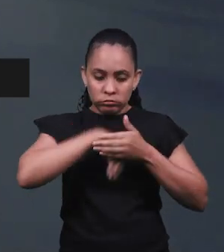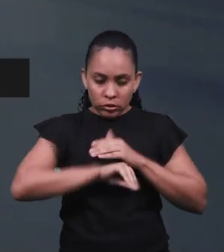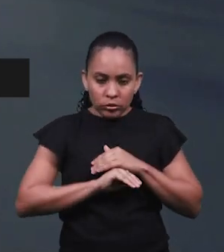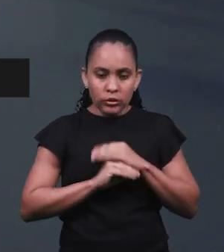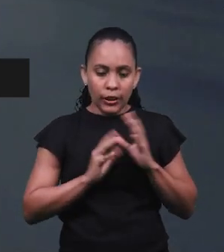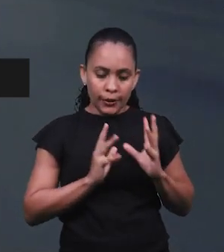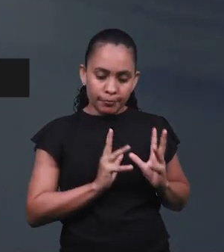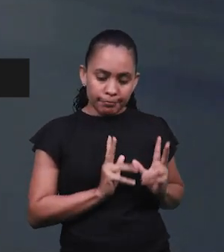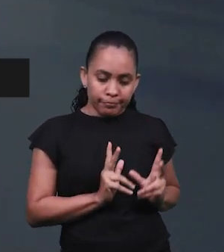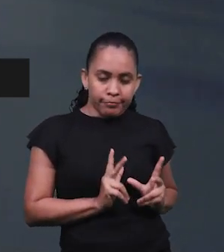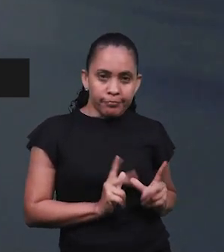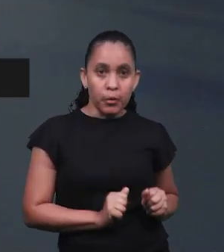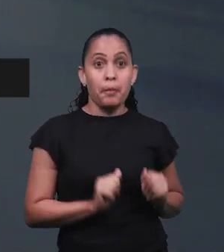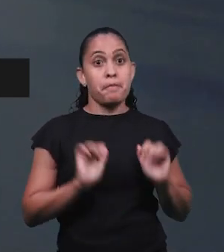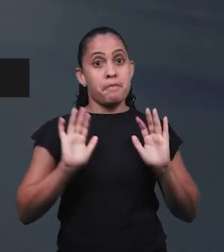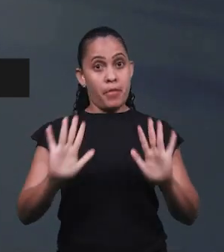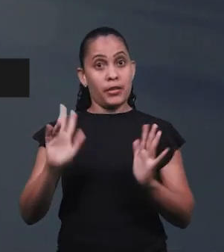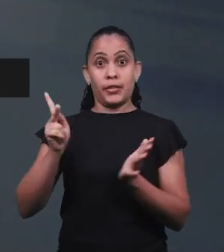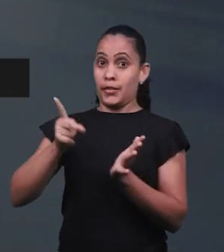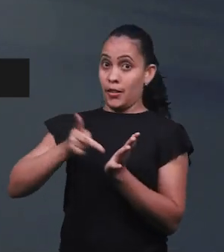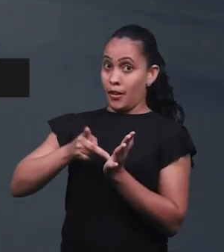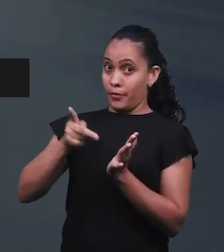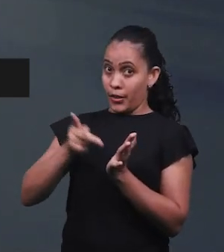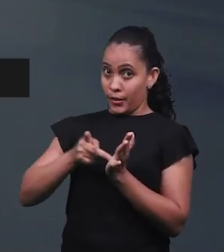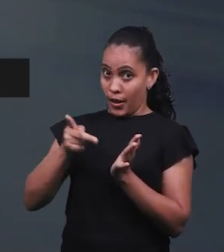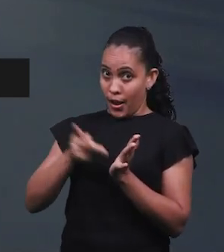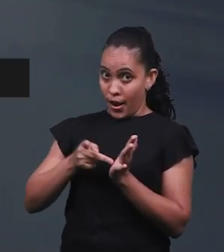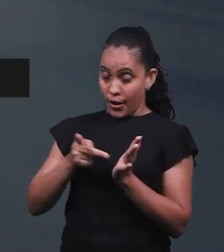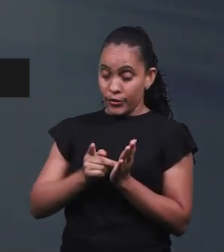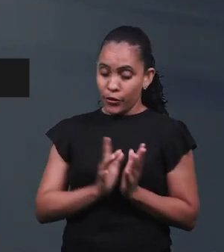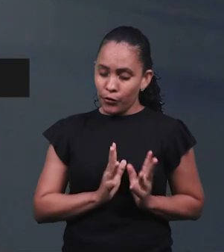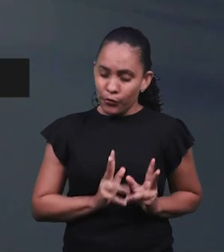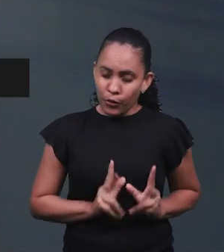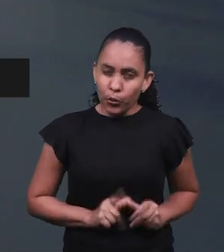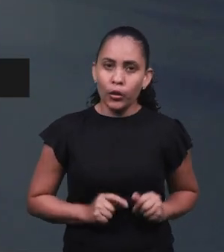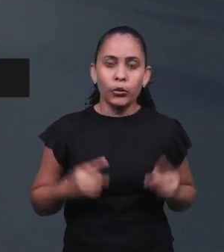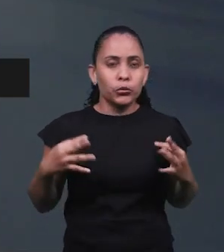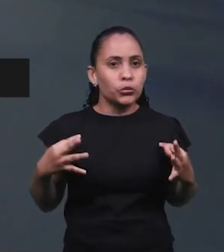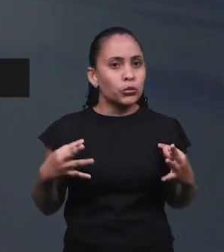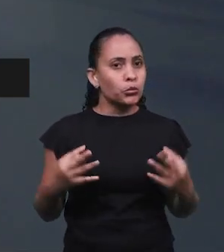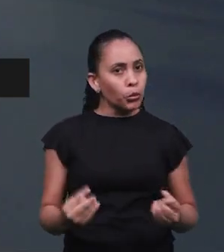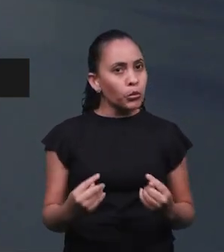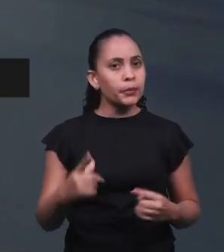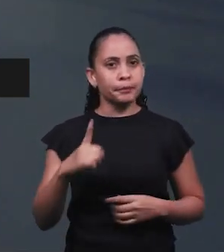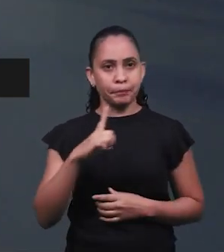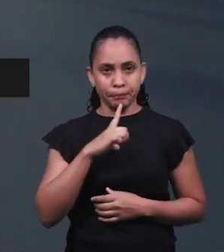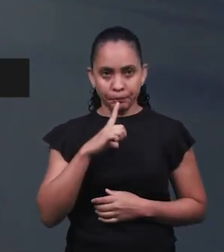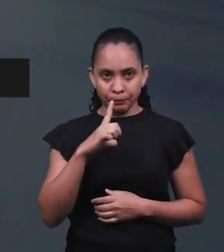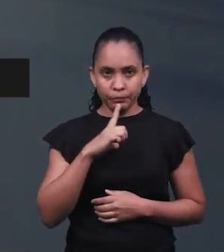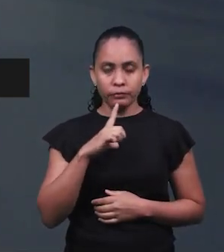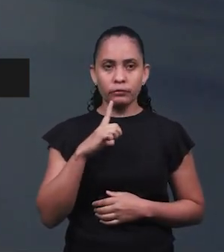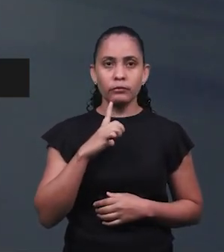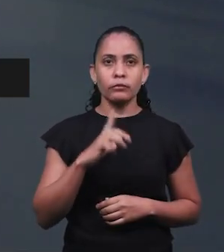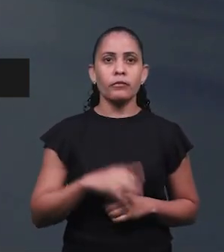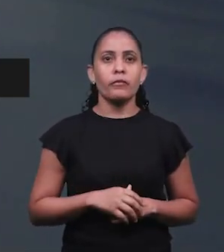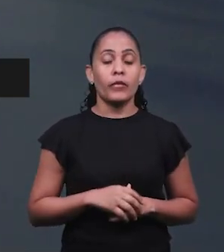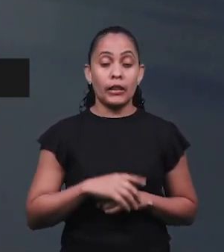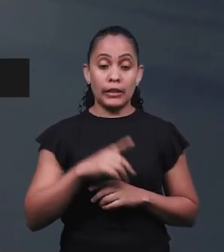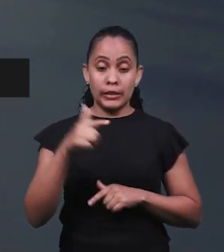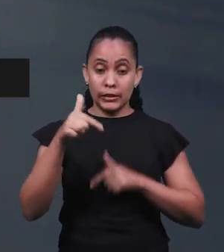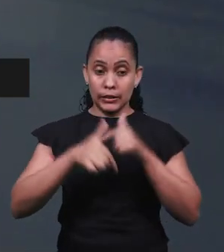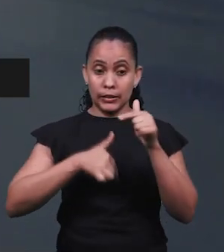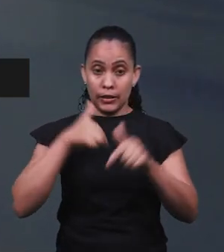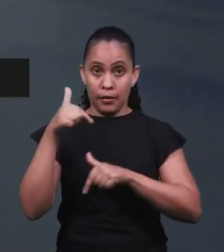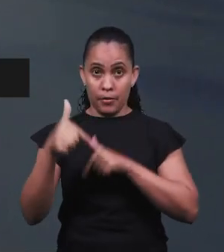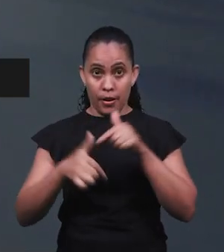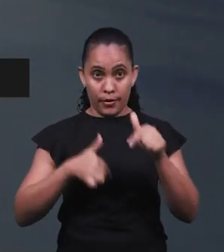tudo. Mas, na verdade, além do rim filtrar tudo que vem desse metabolismo, tudo que vem desse trabalho do